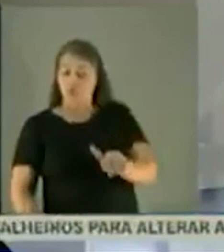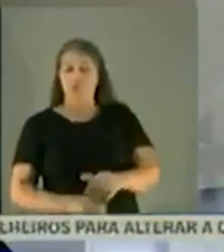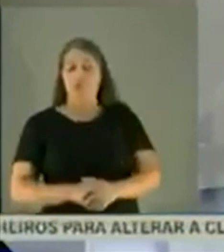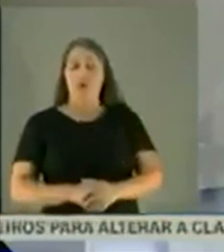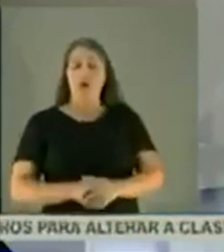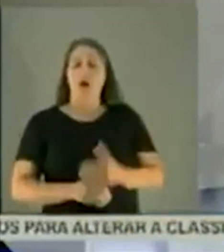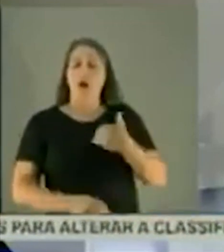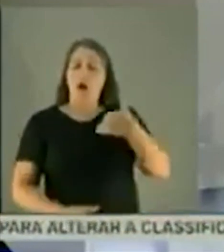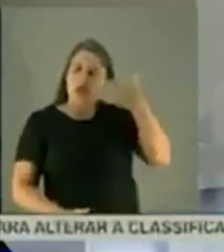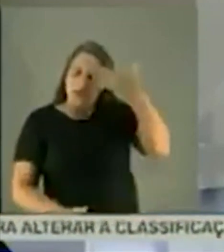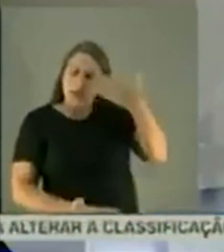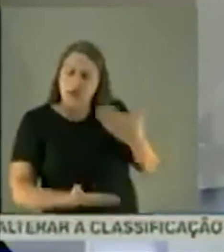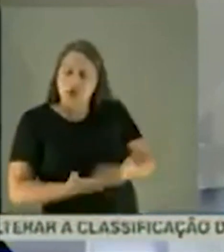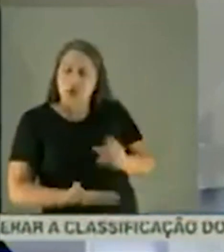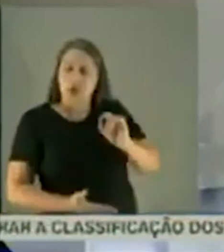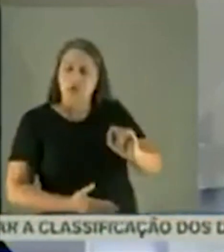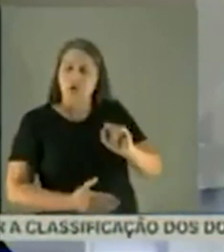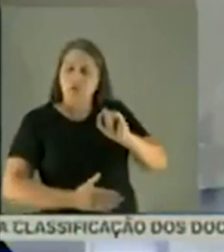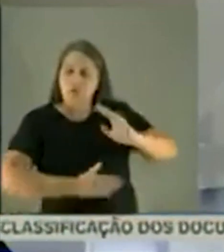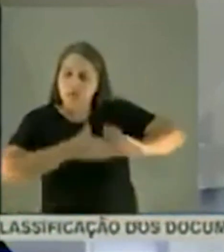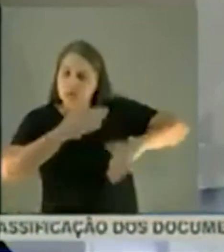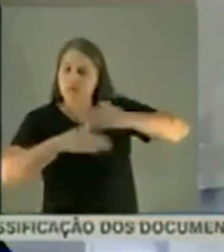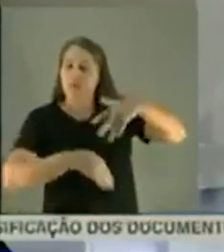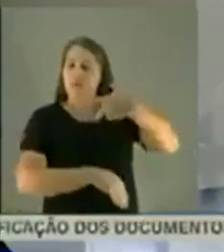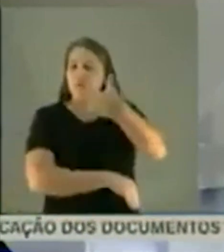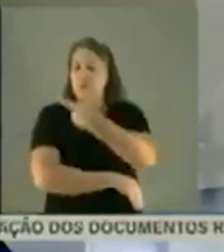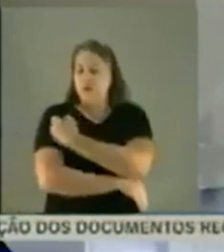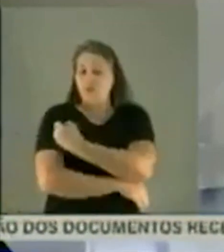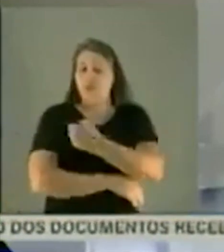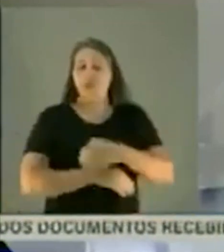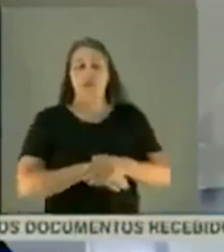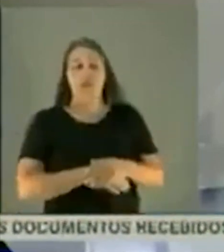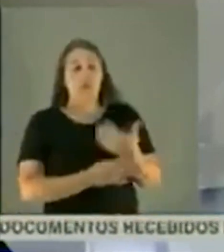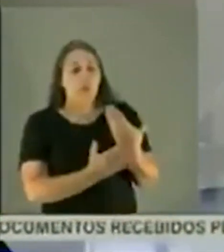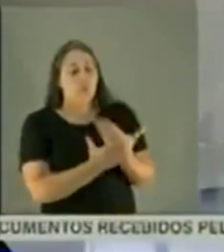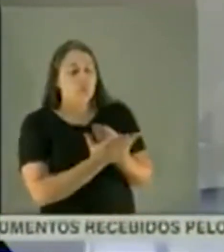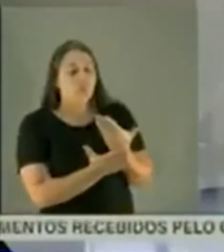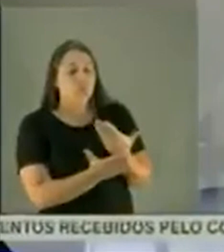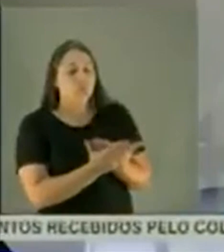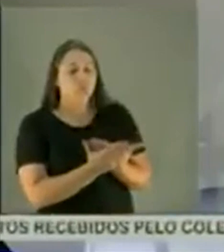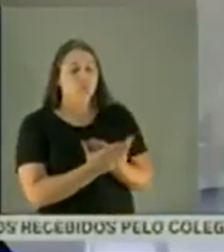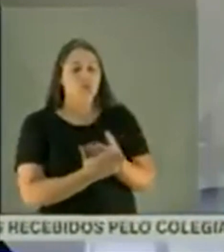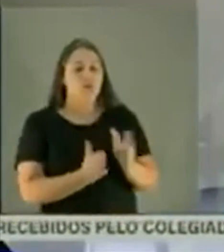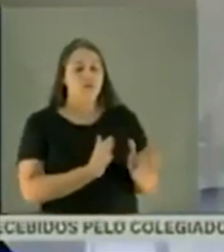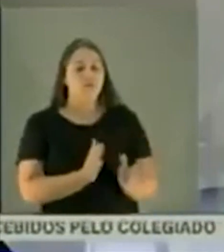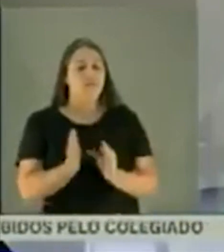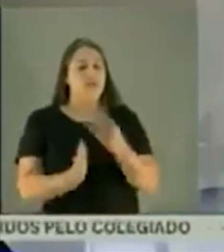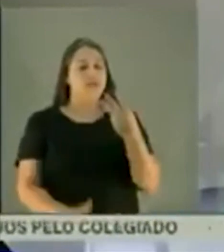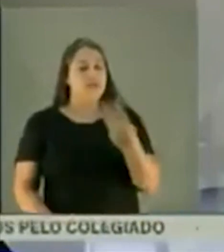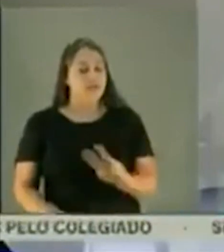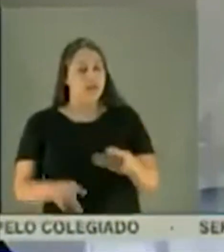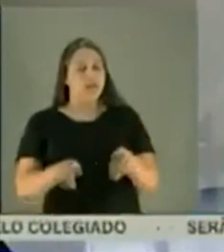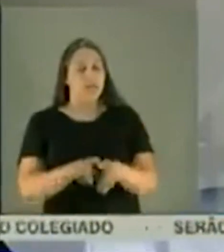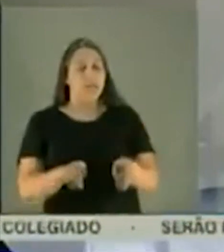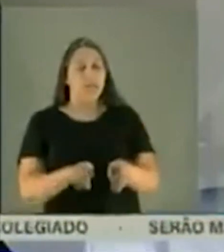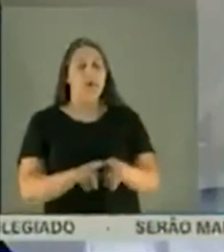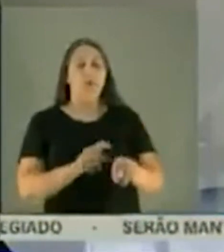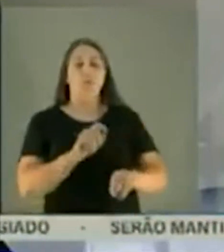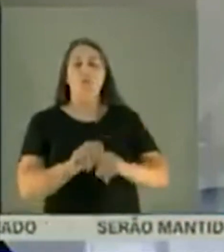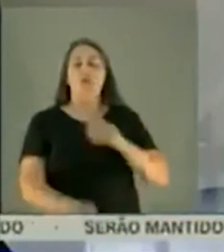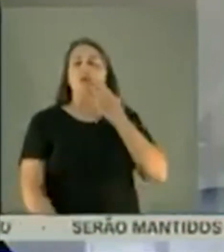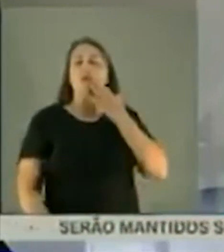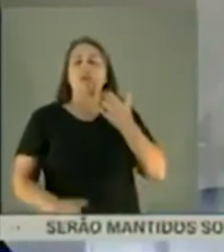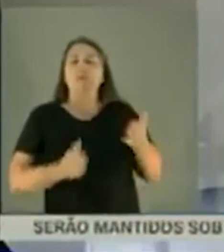O depoimento de Elcio Franco, ex-secretário-executivo do Ministério da Saúde durante a gestão de Eduardo Pazuello, tratou em grande parte da